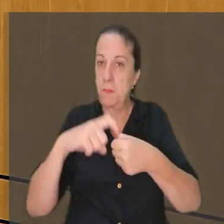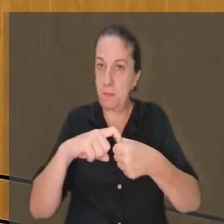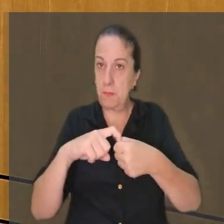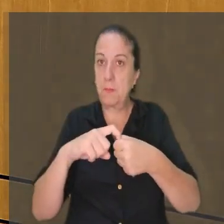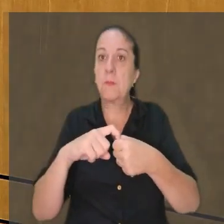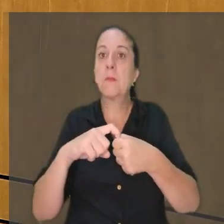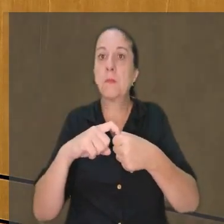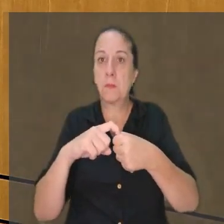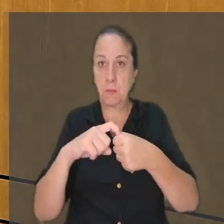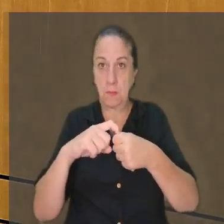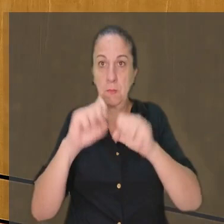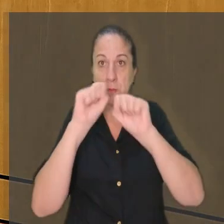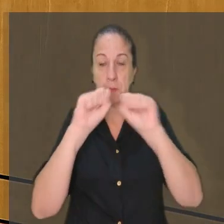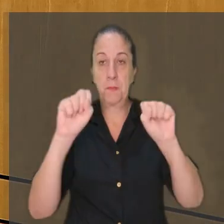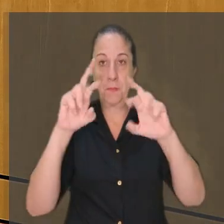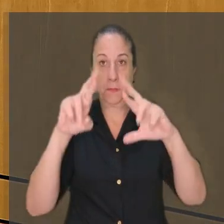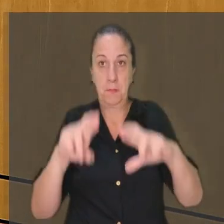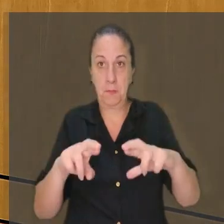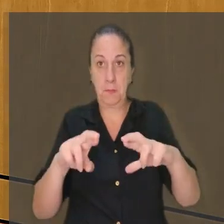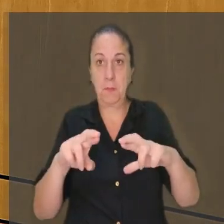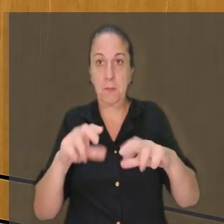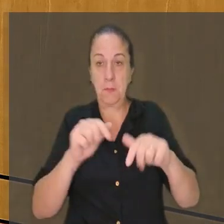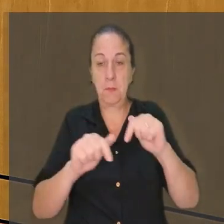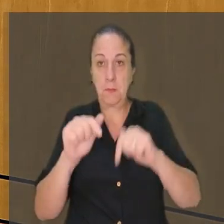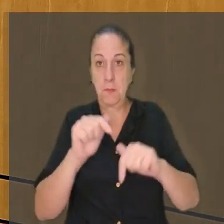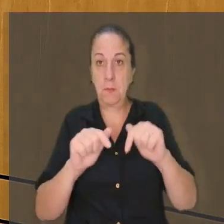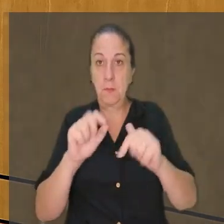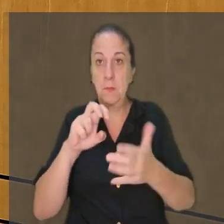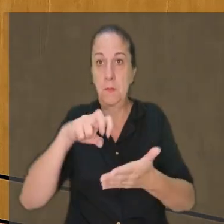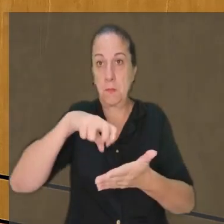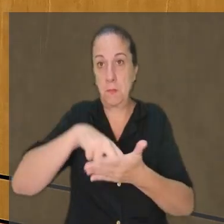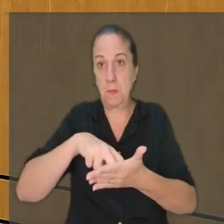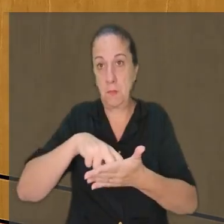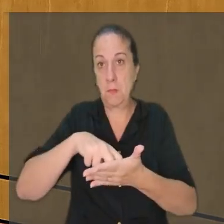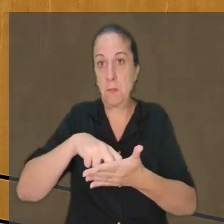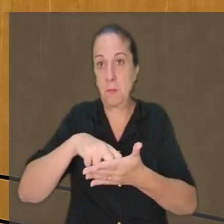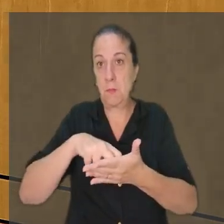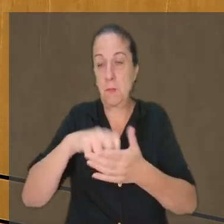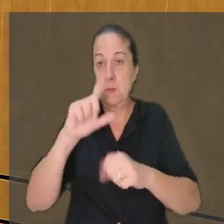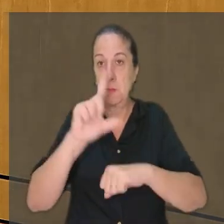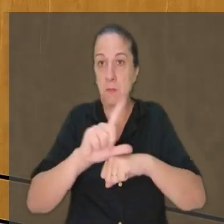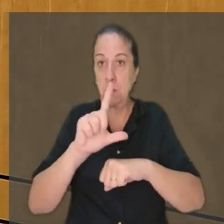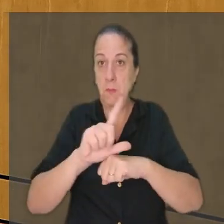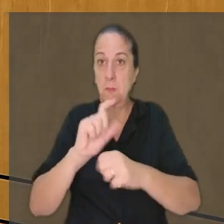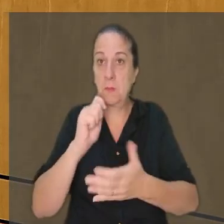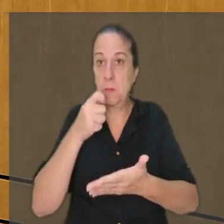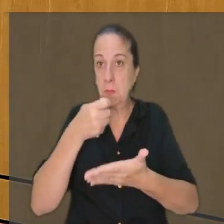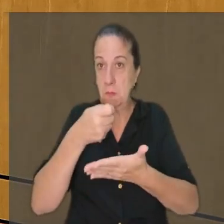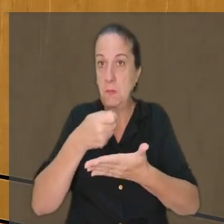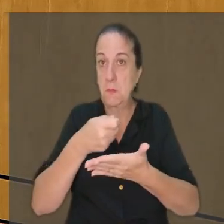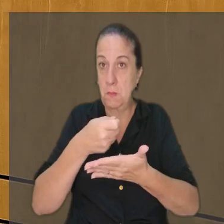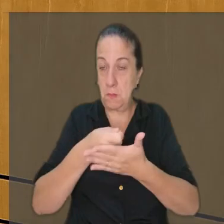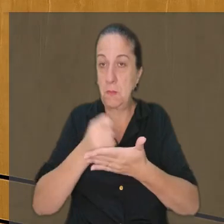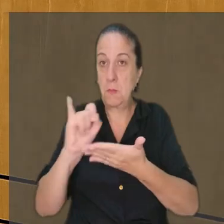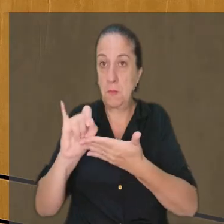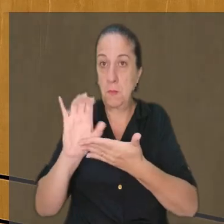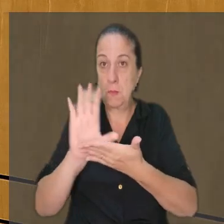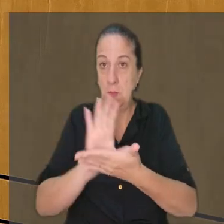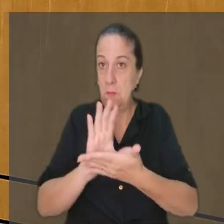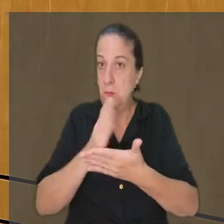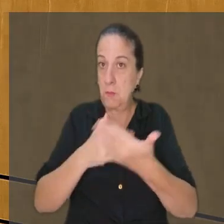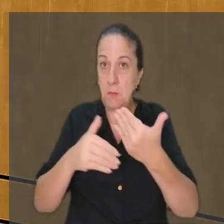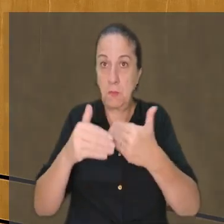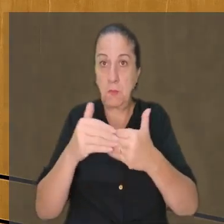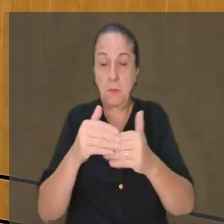SDI1 restabeleceu a decisão do Tribunal Regional do Trabalho, que condenou a confecção ao pagamento de indenização